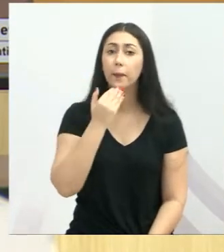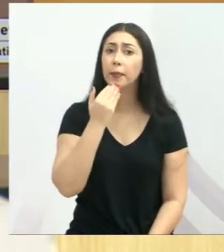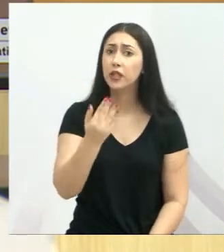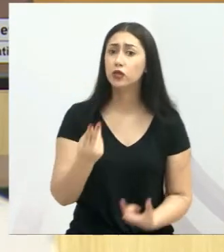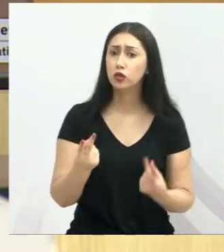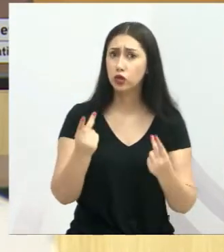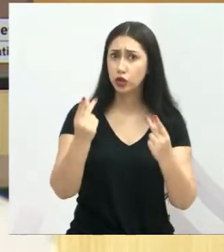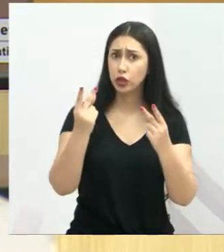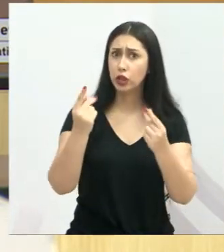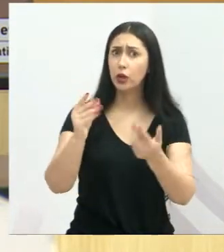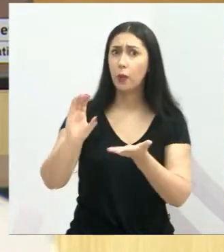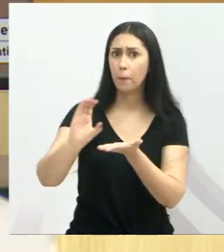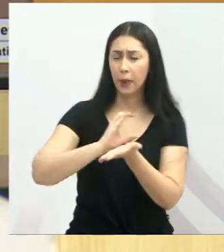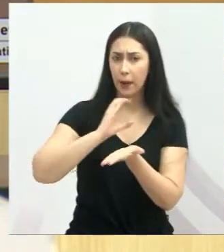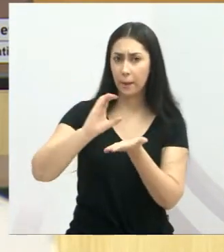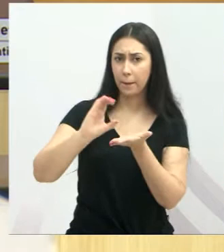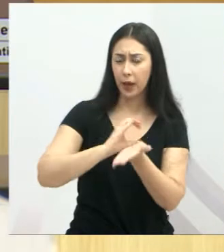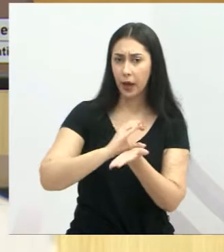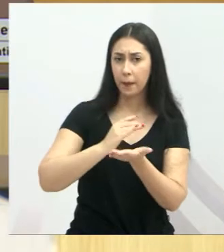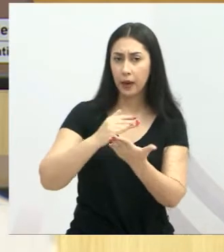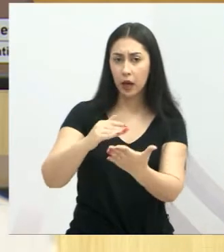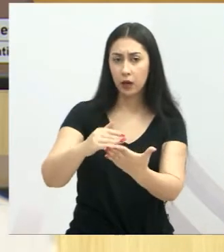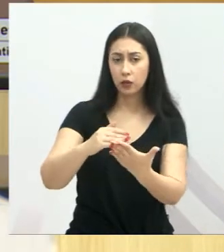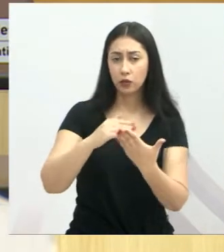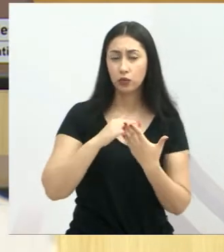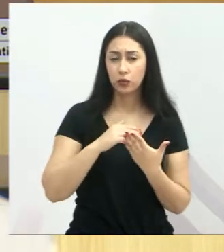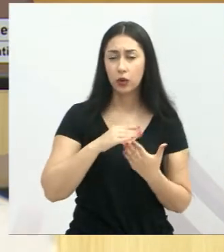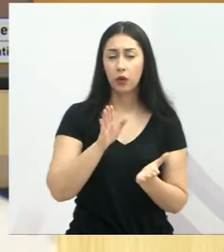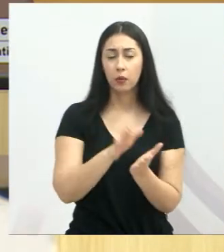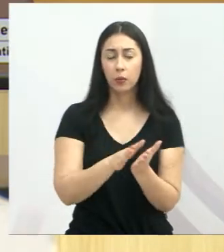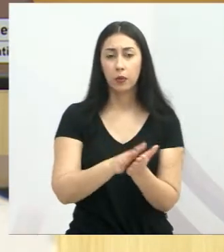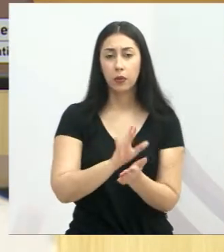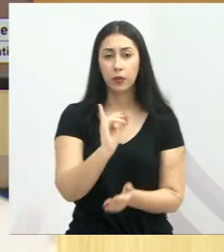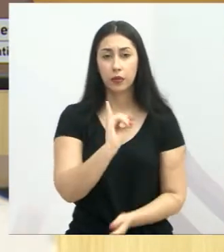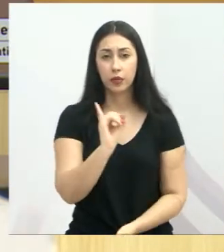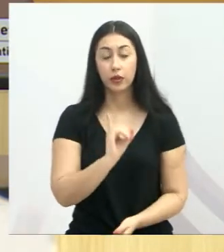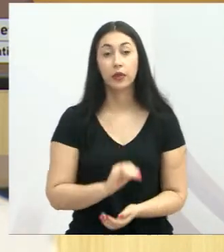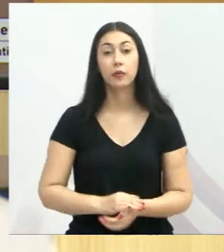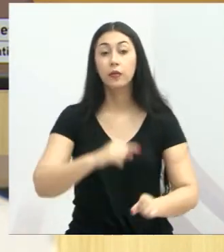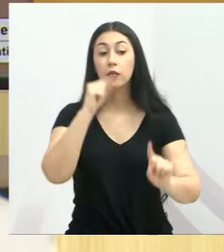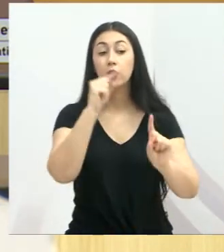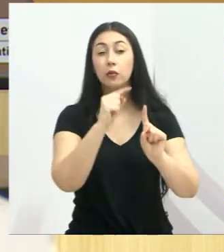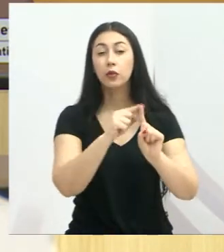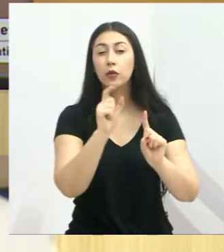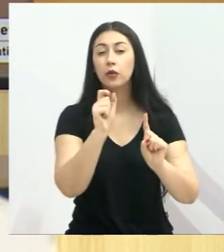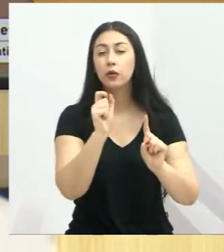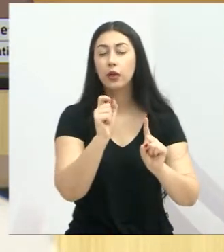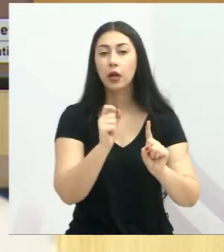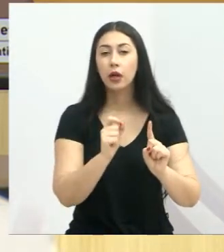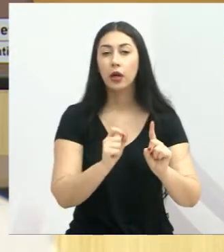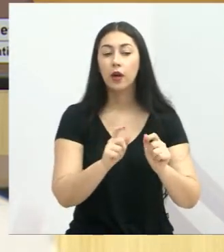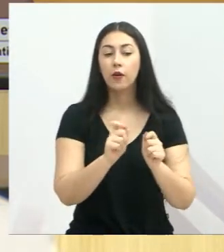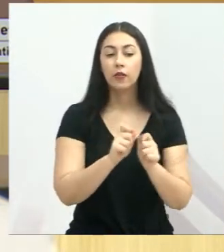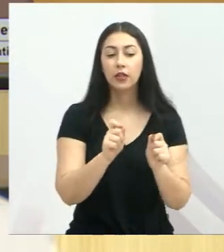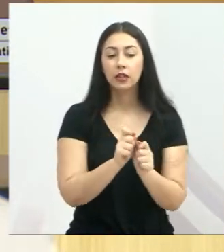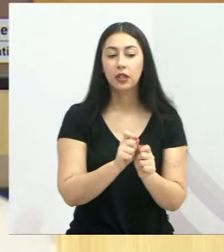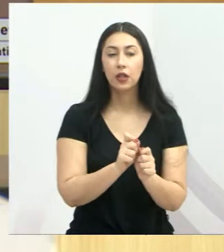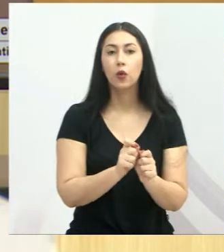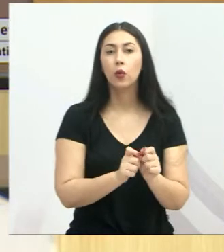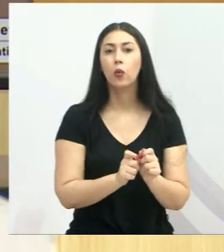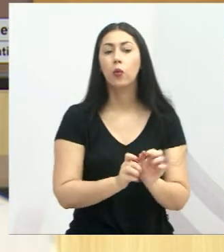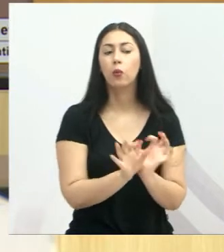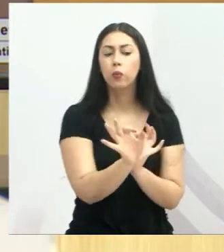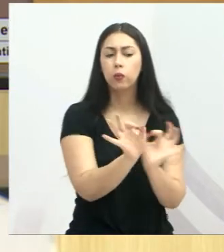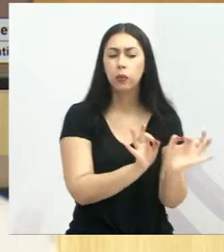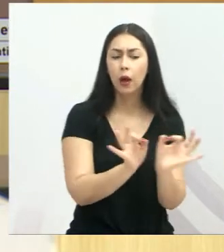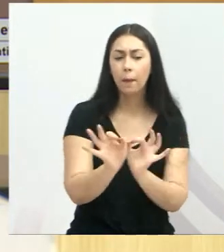emenda parlamentar em favor do município de Jacareí, visando a criação do projeto da Guarda Animal,